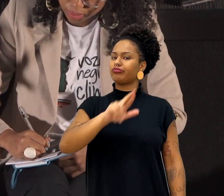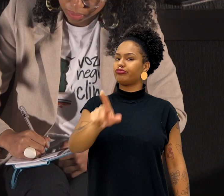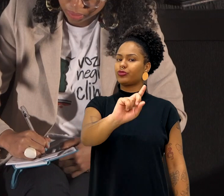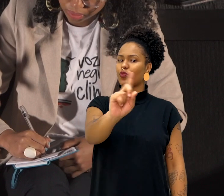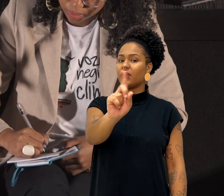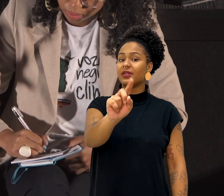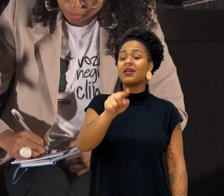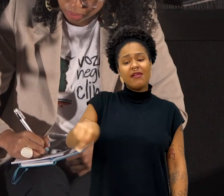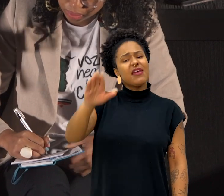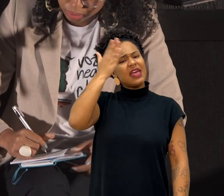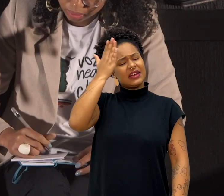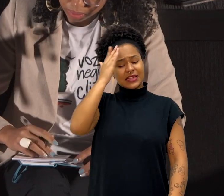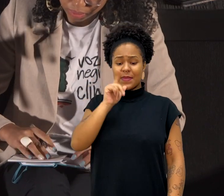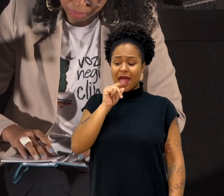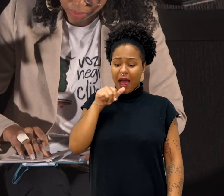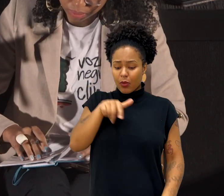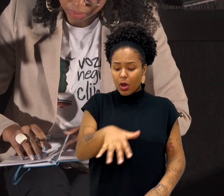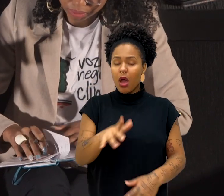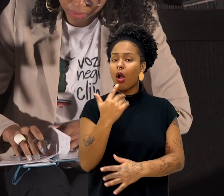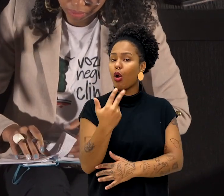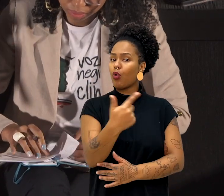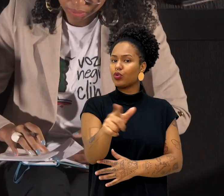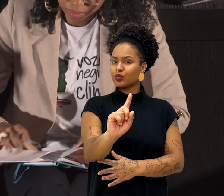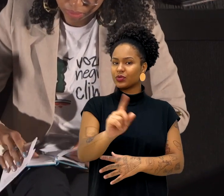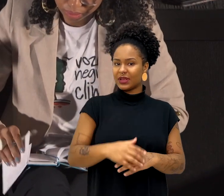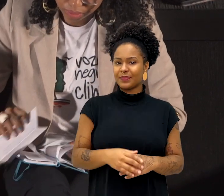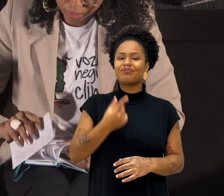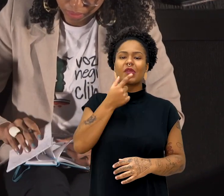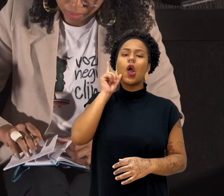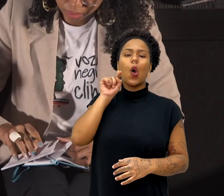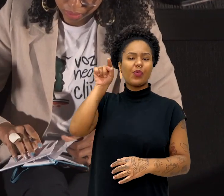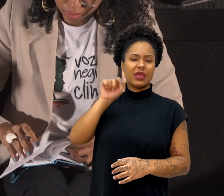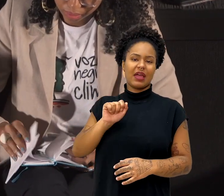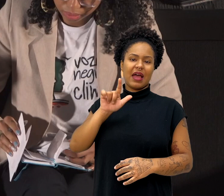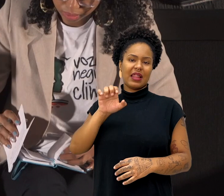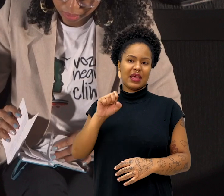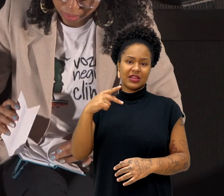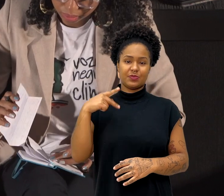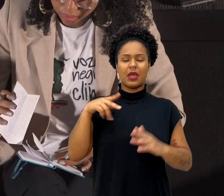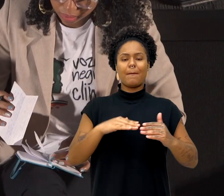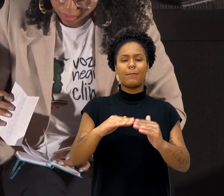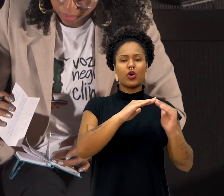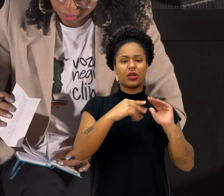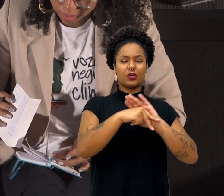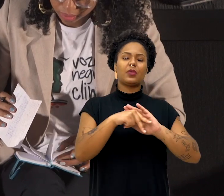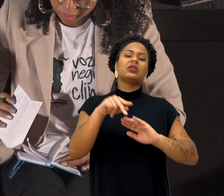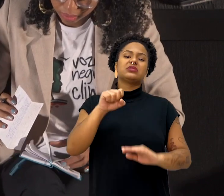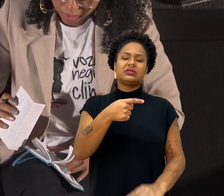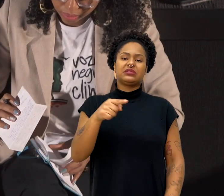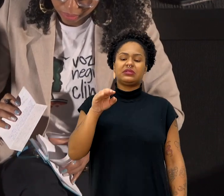está. Eles sabem muito bem que a água não tem cor. Ontem, na Lesp, os moradores de São Sebastião, da